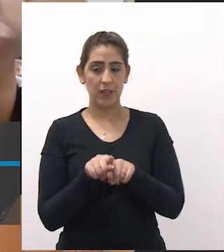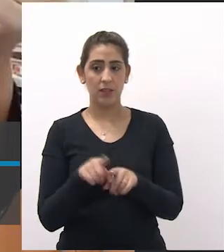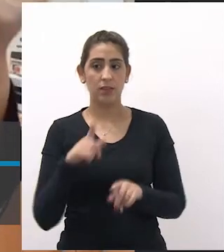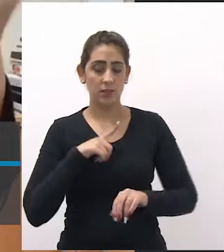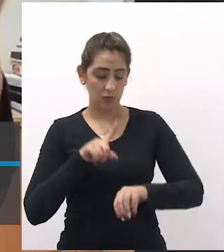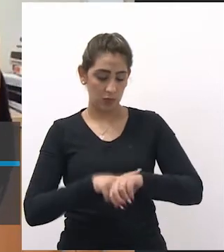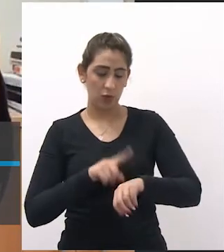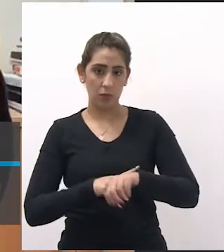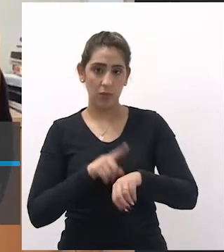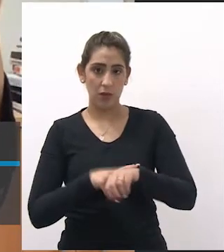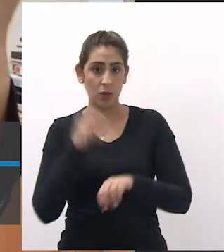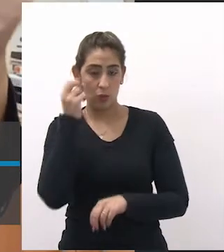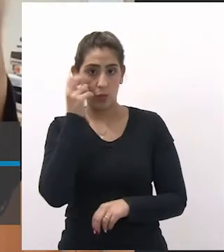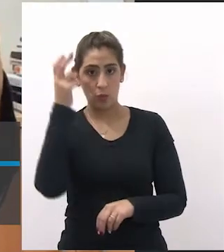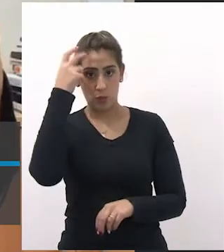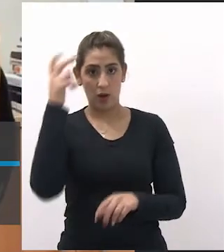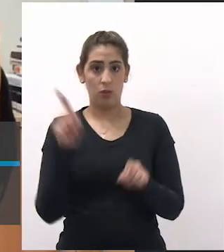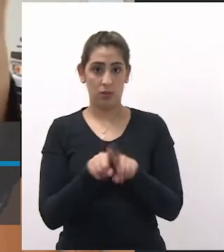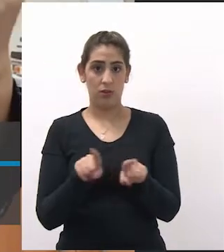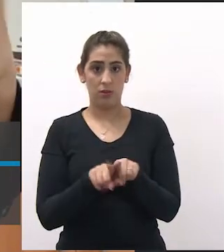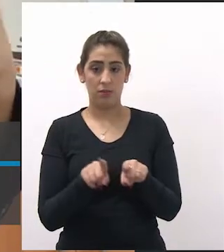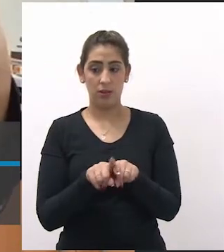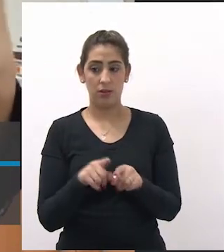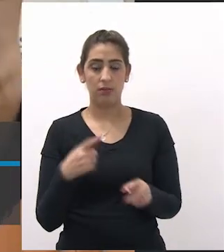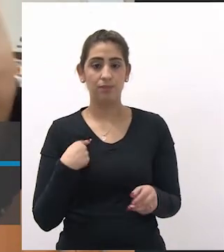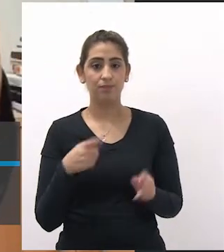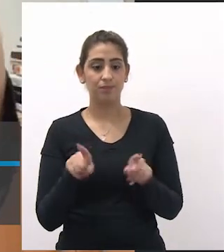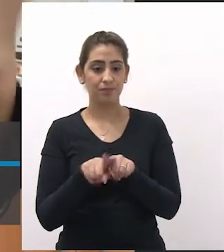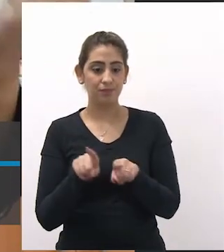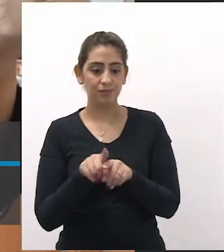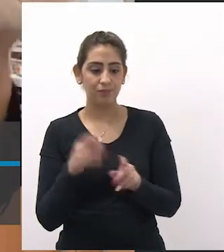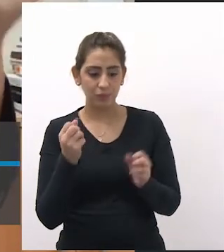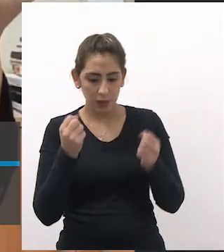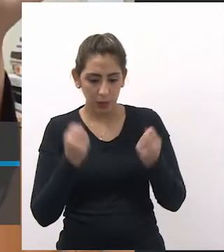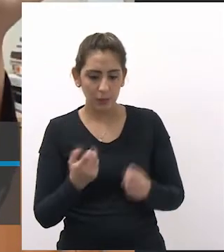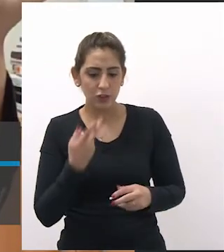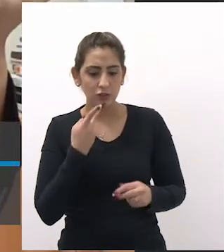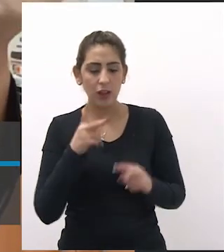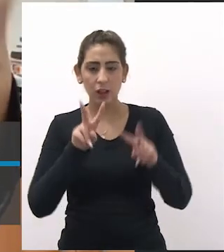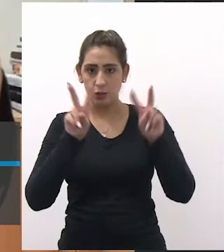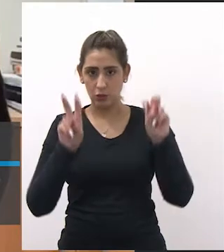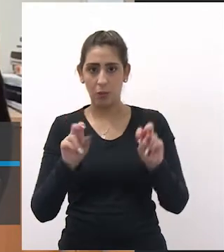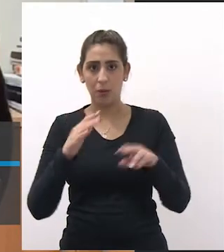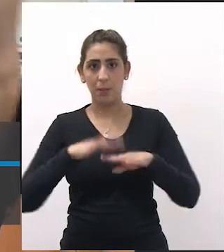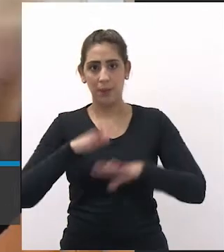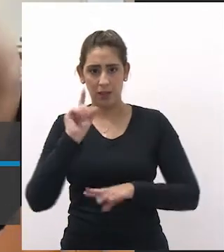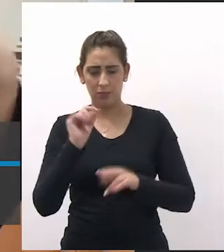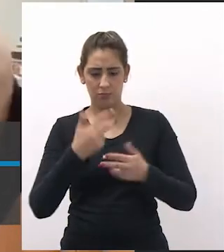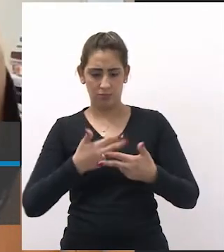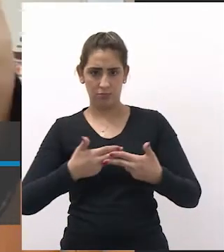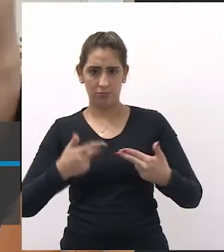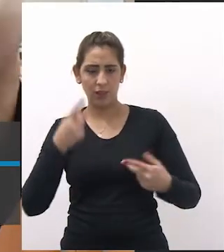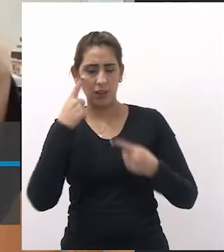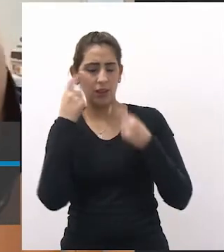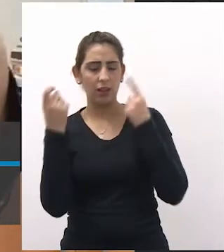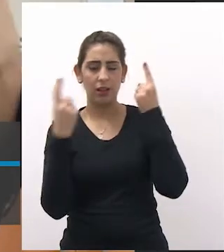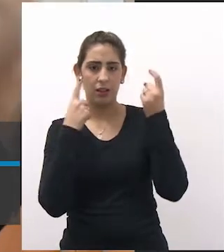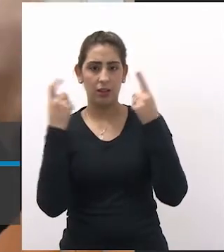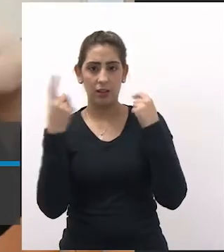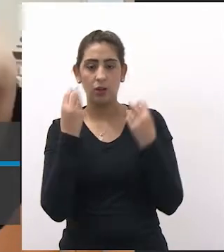momento cultural. Então, além da curadoria, você pode resgatar um pouquinho para a gente dessas ideias, como que isso